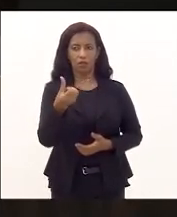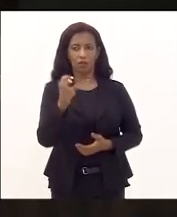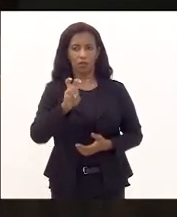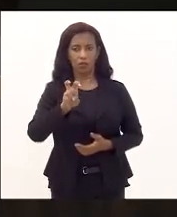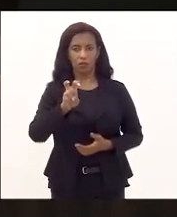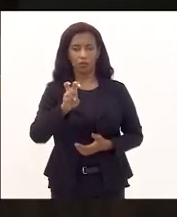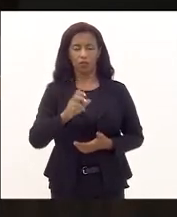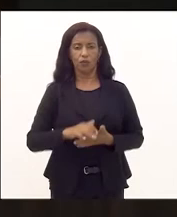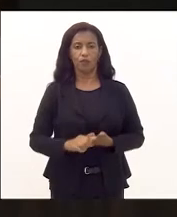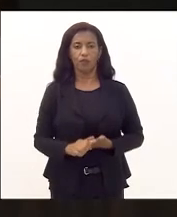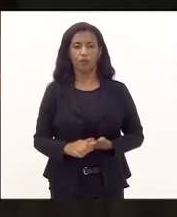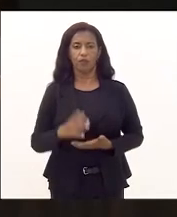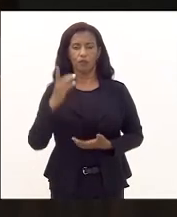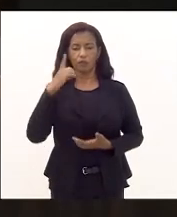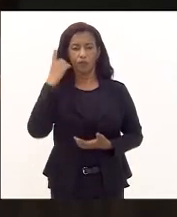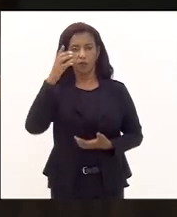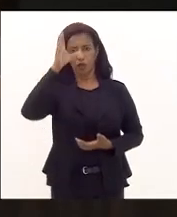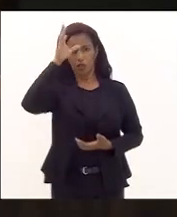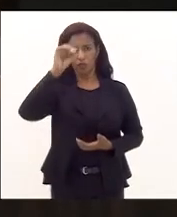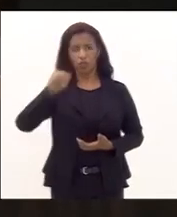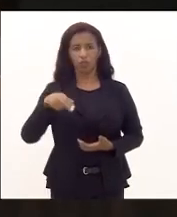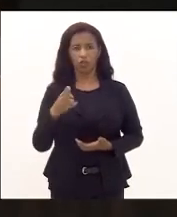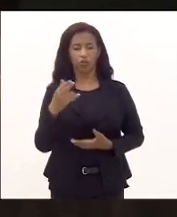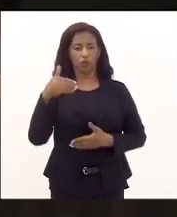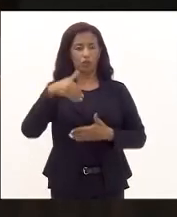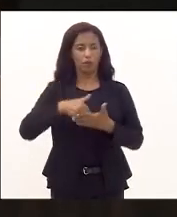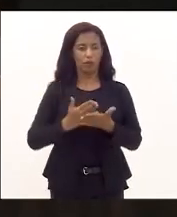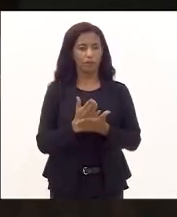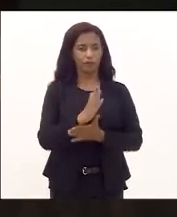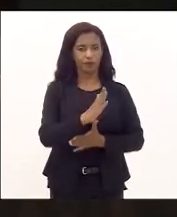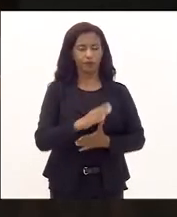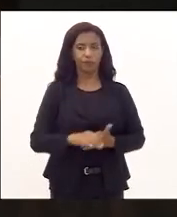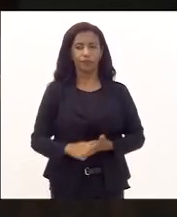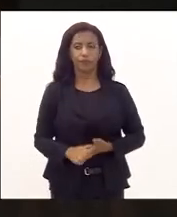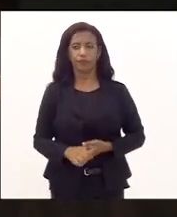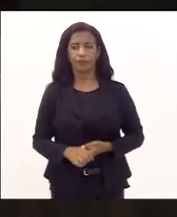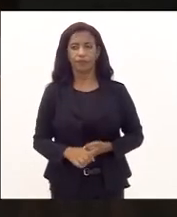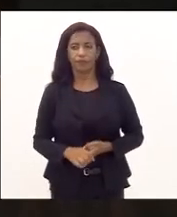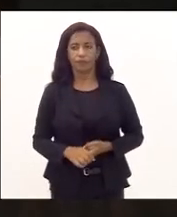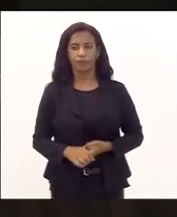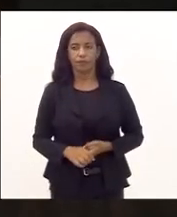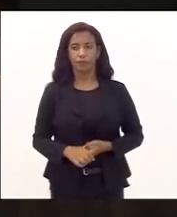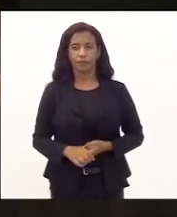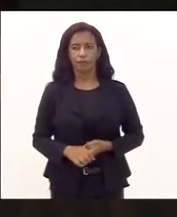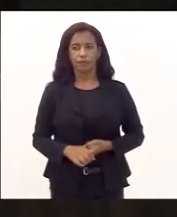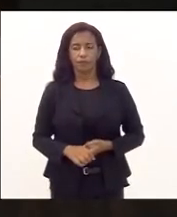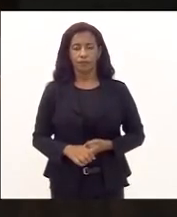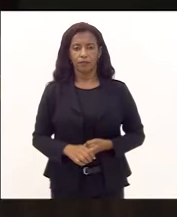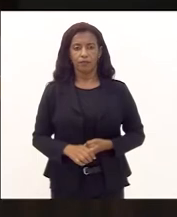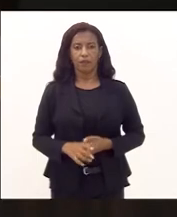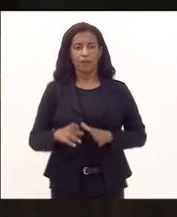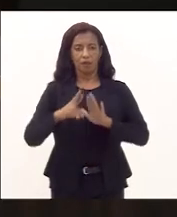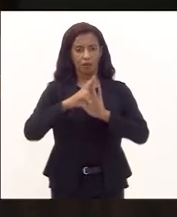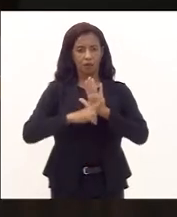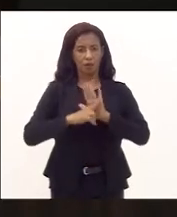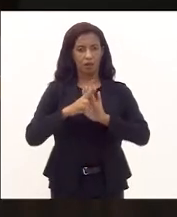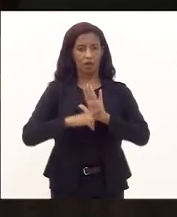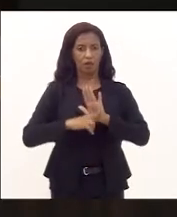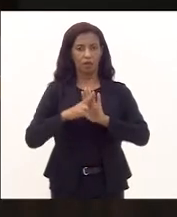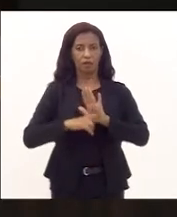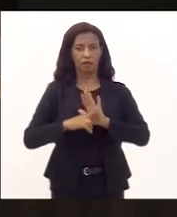4635, deputada Tiaju, em votação, aprovado. Há sobre a mesa